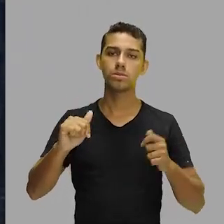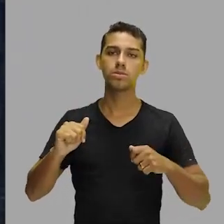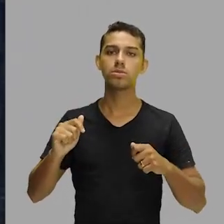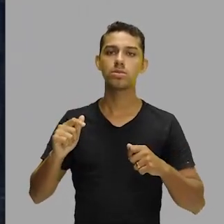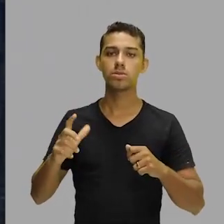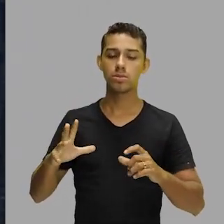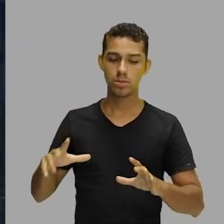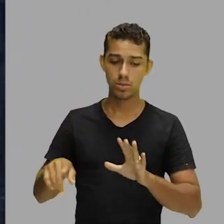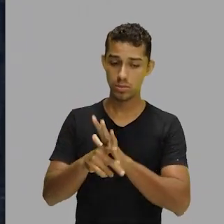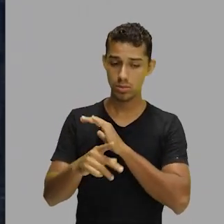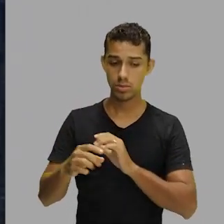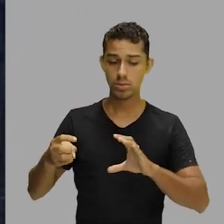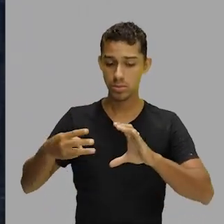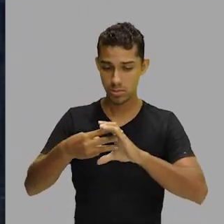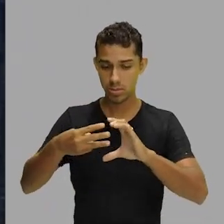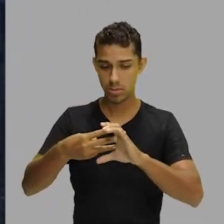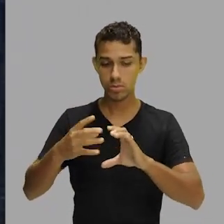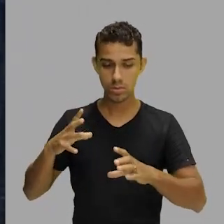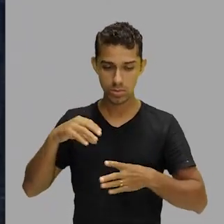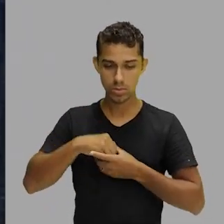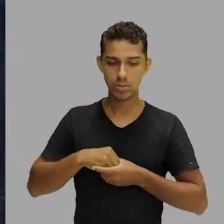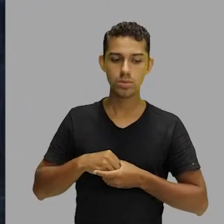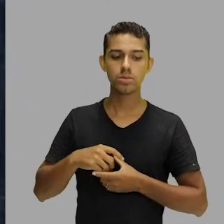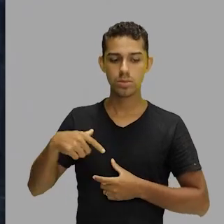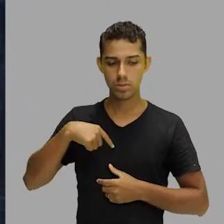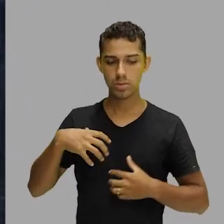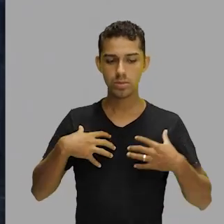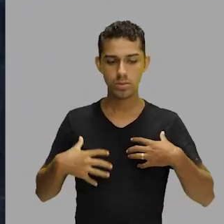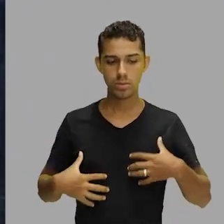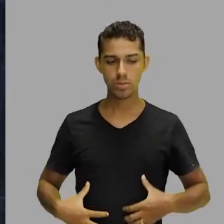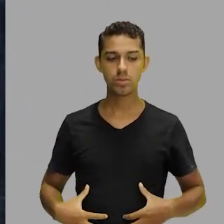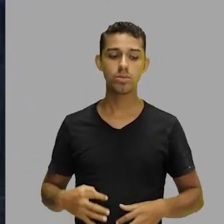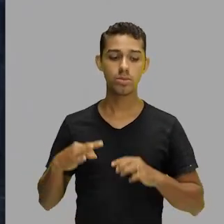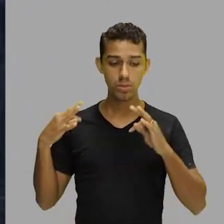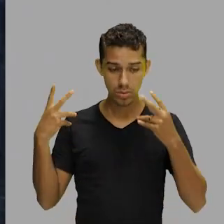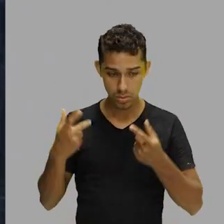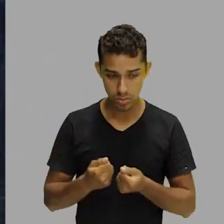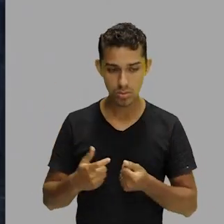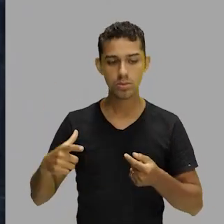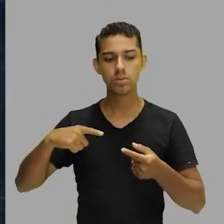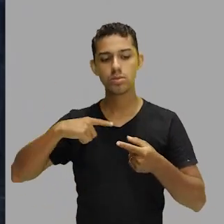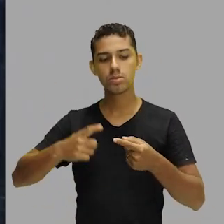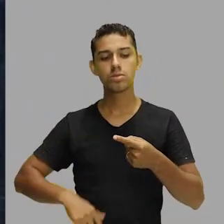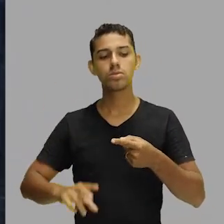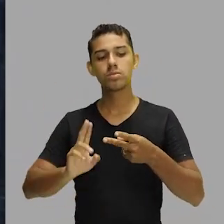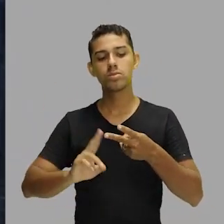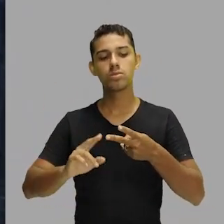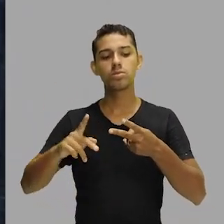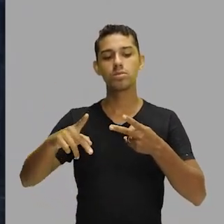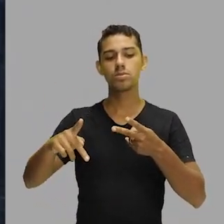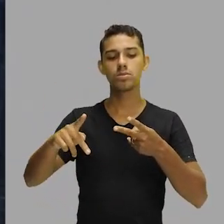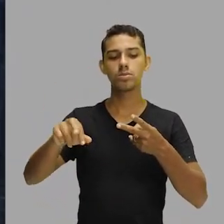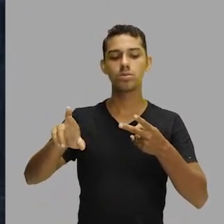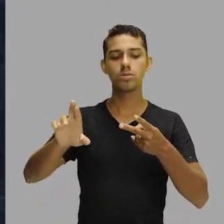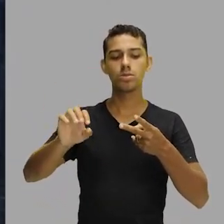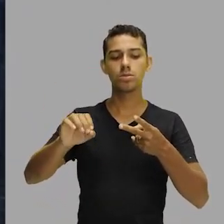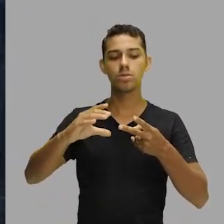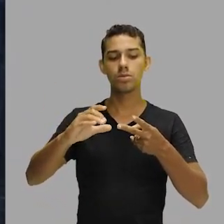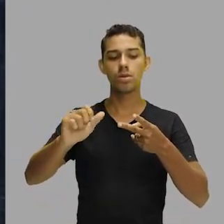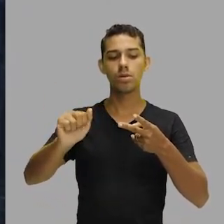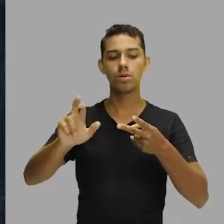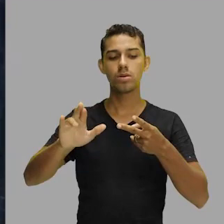o organismo, certo? Todos os indivíduos do reino Monera são considerados